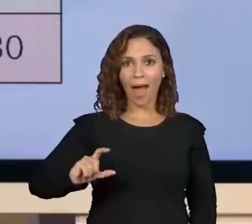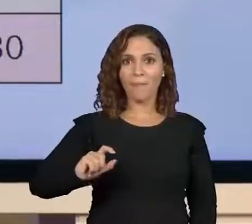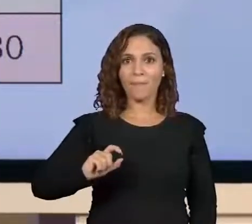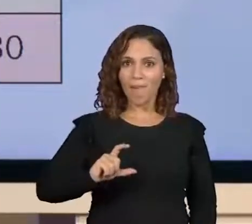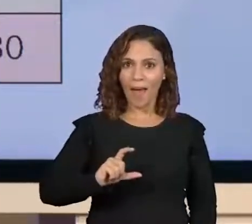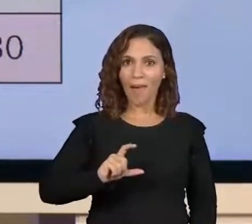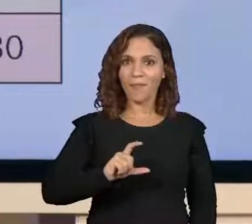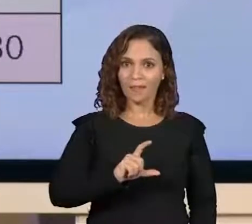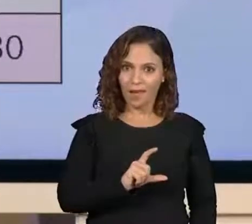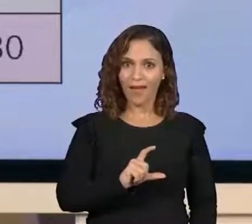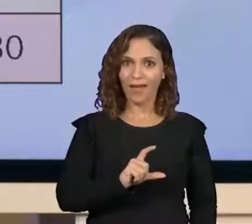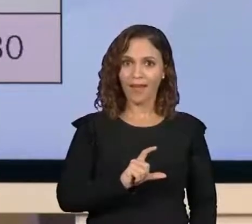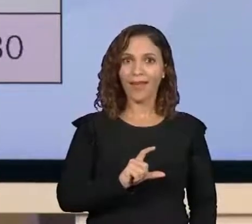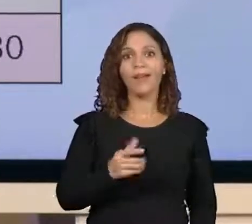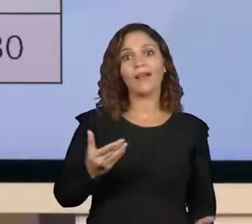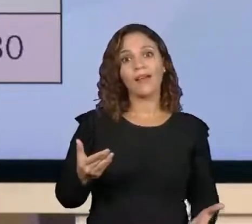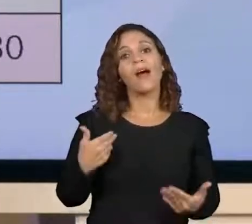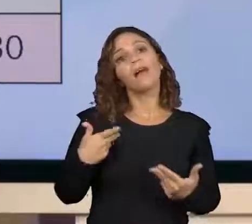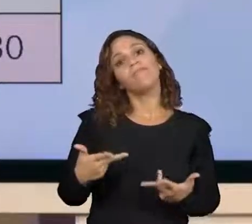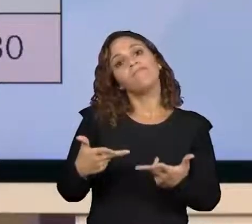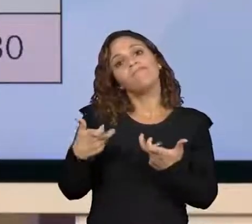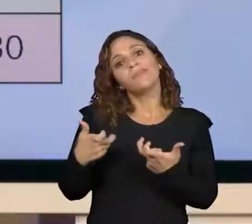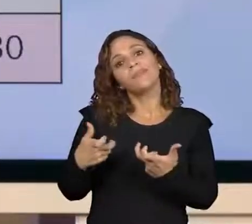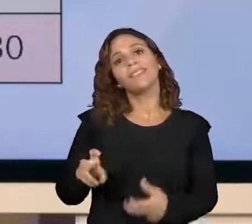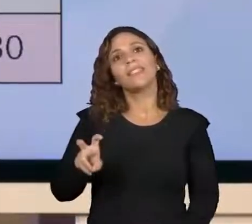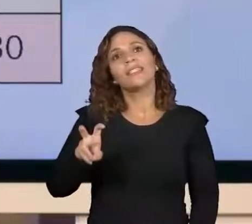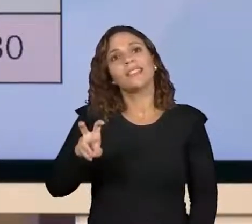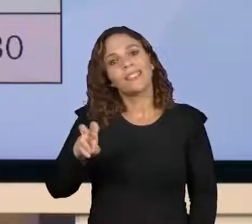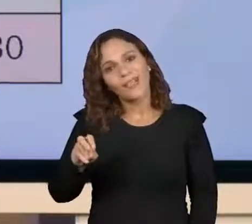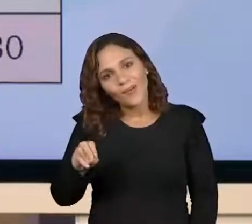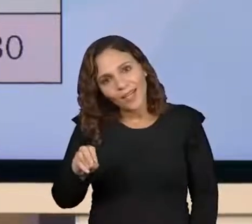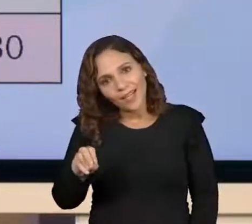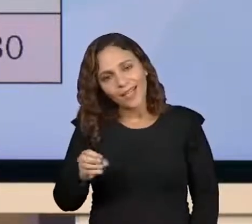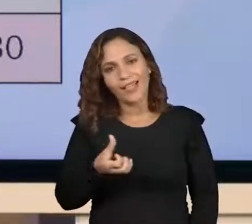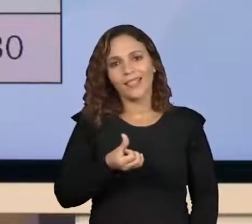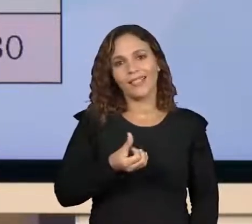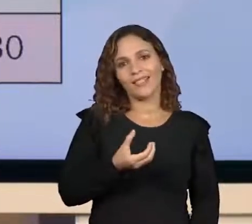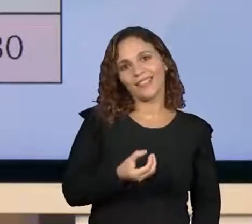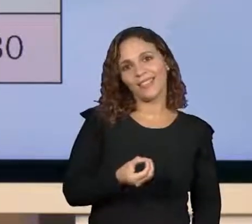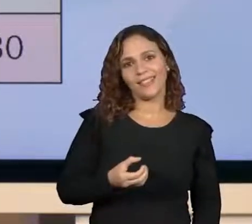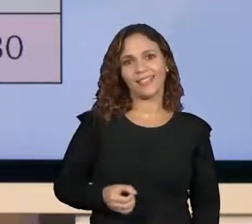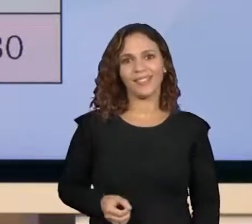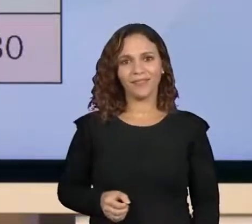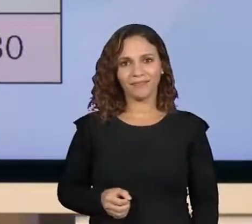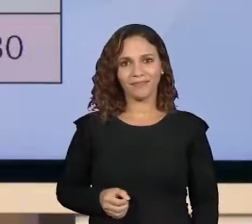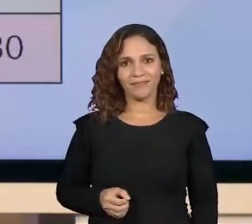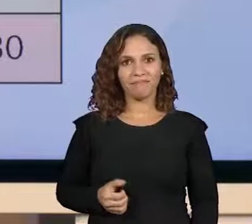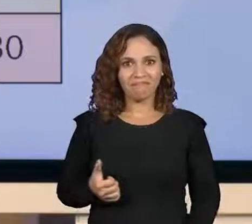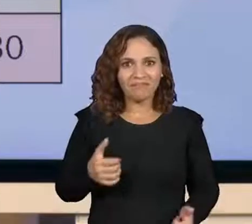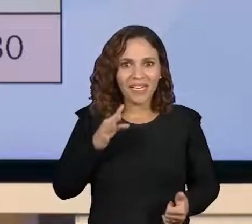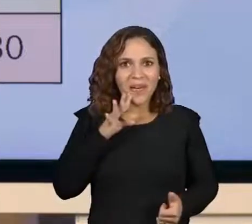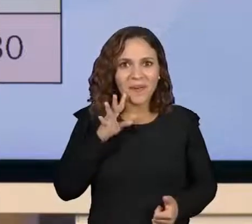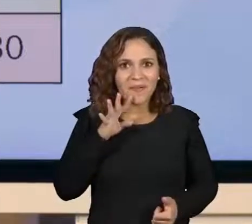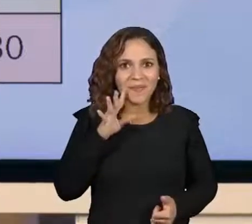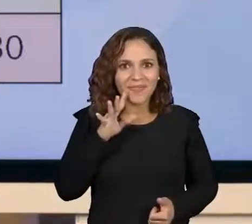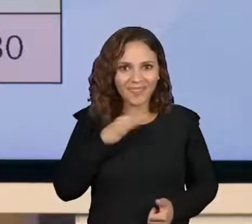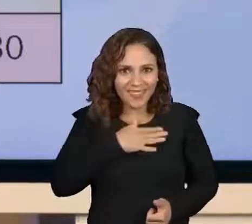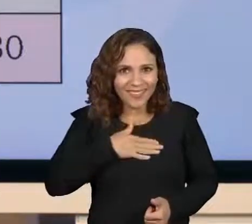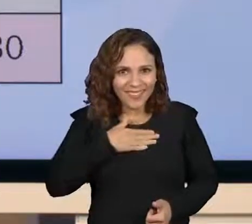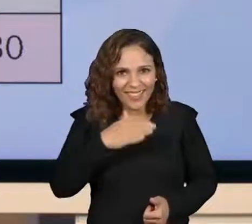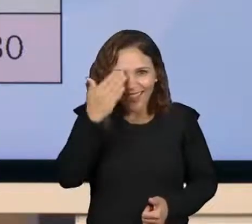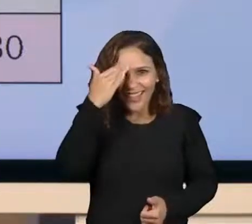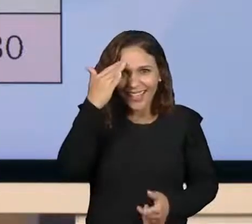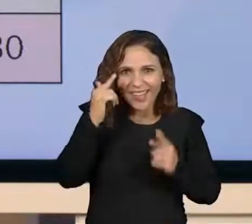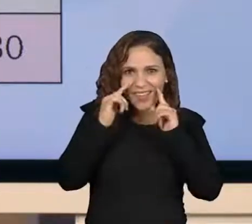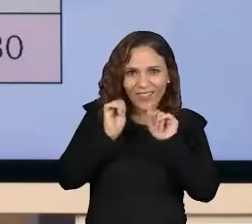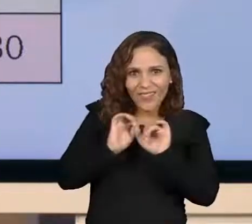que eu sei que os próximos números serão 50 e 60. Legal essa atividade, né, pessoal?